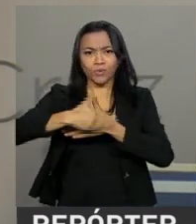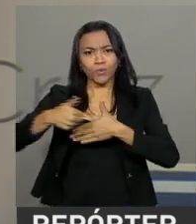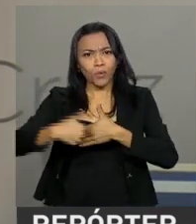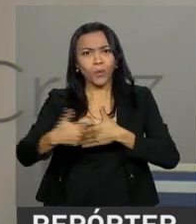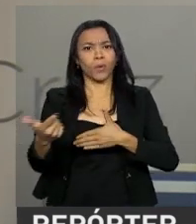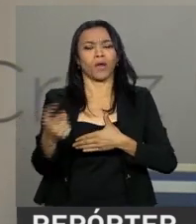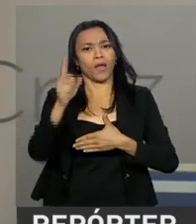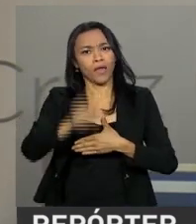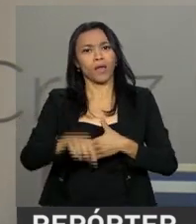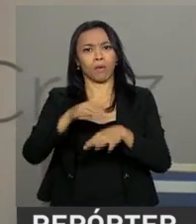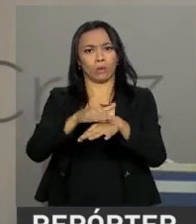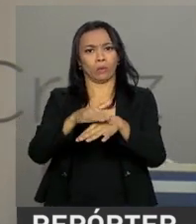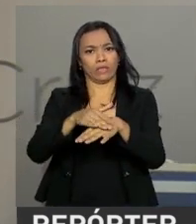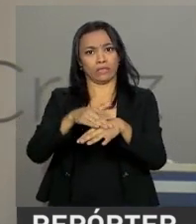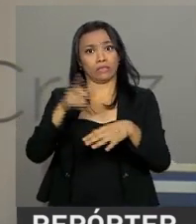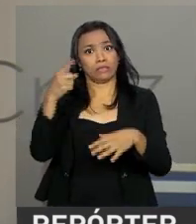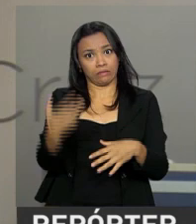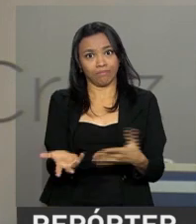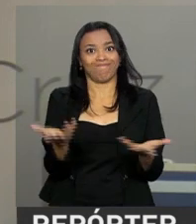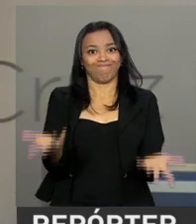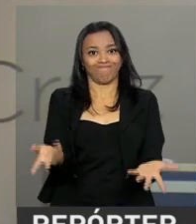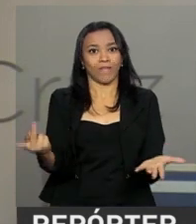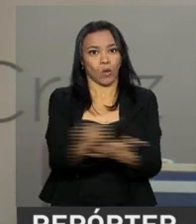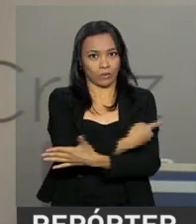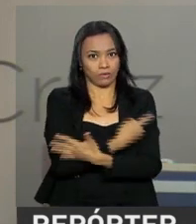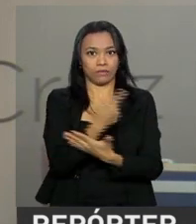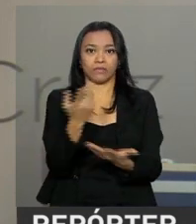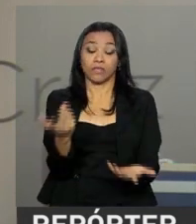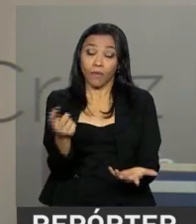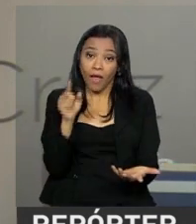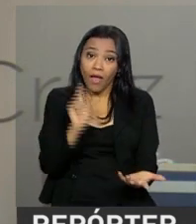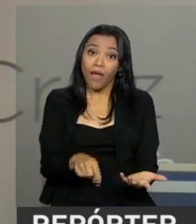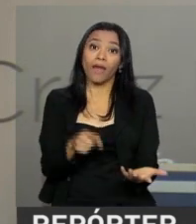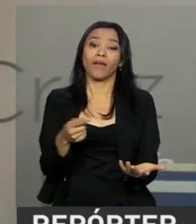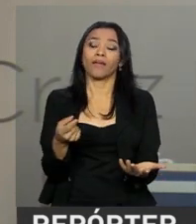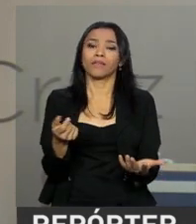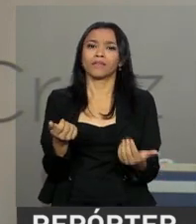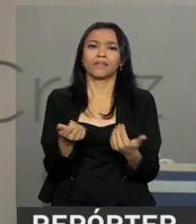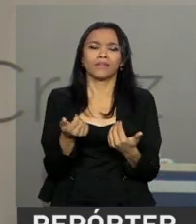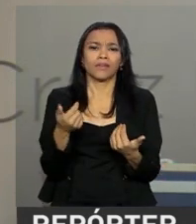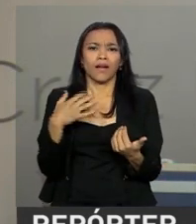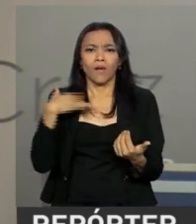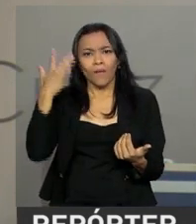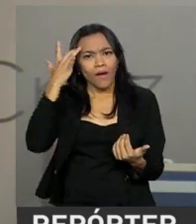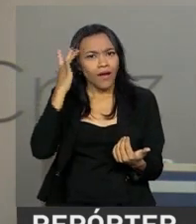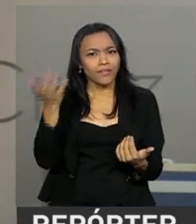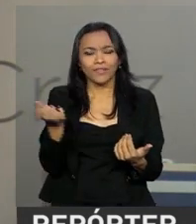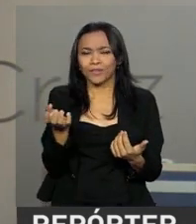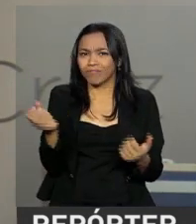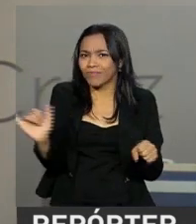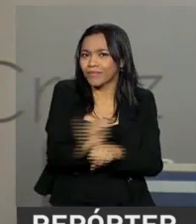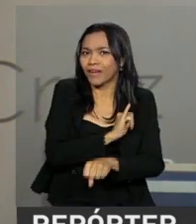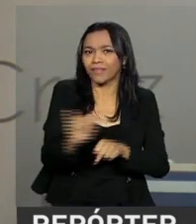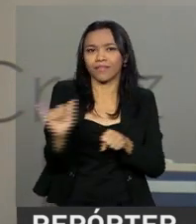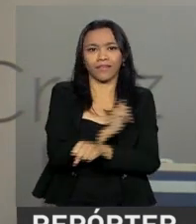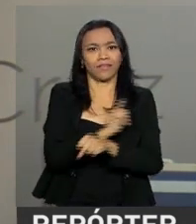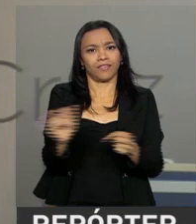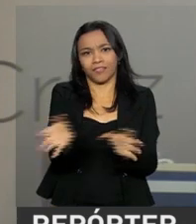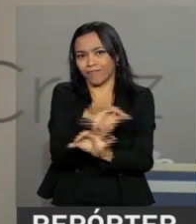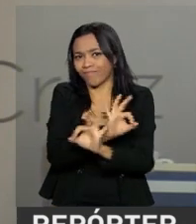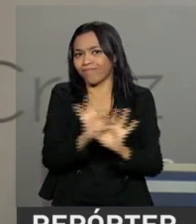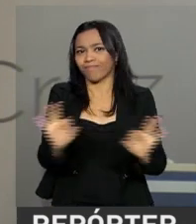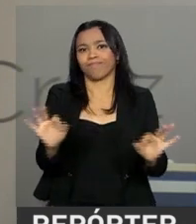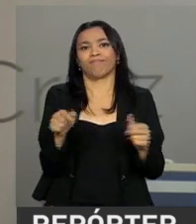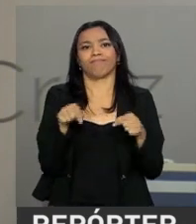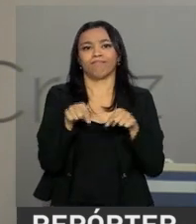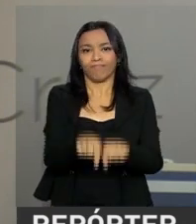uma doença que é importante para o hemisfério sul Então isso é a inauguração eu acho de uma estratégia de uma outra